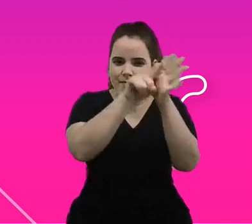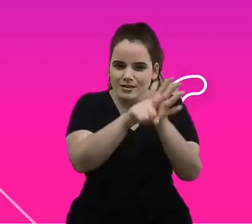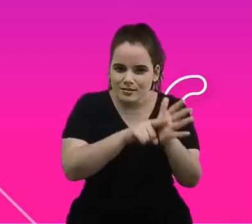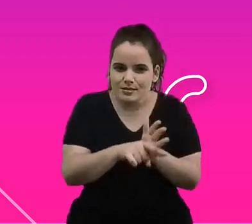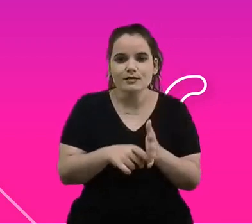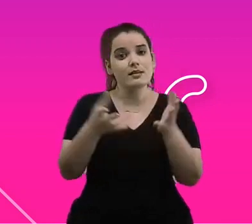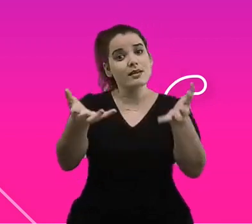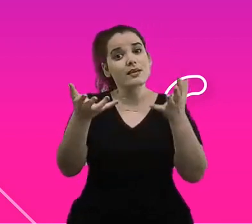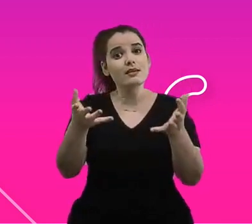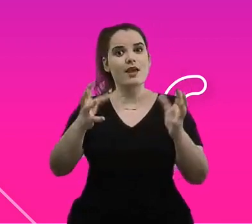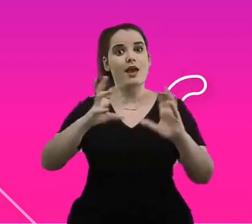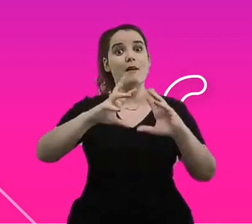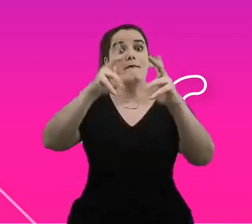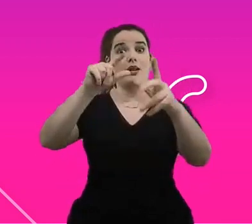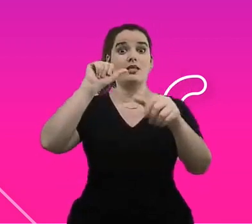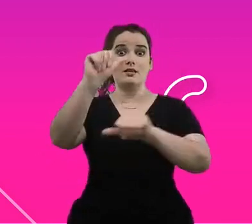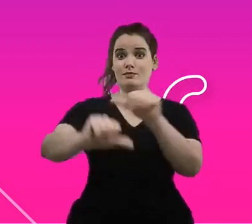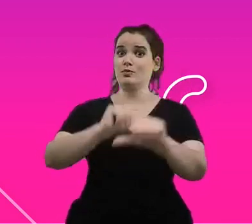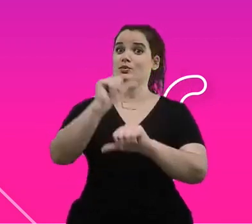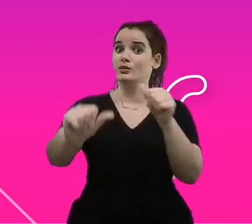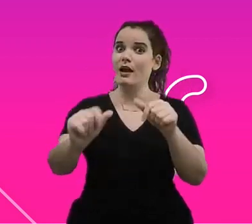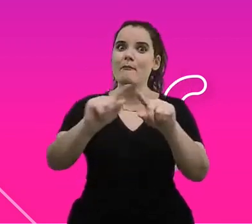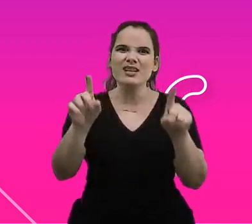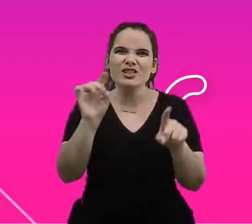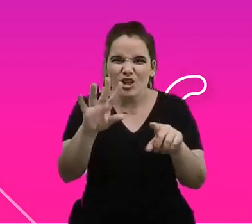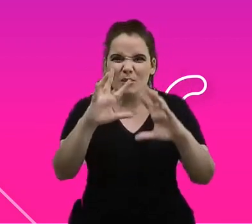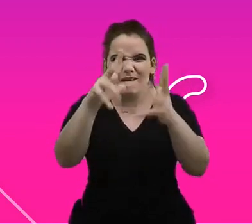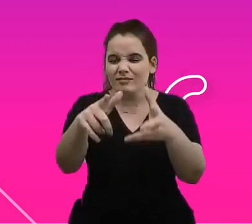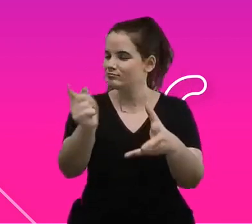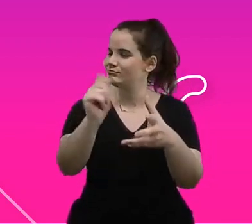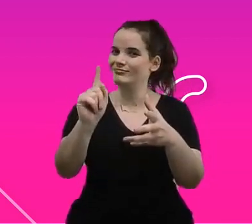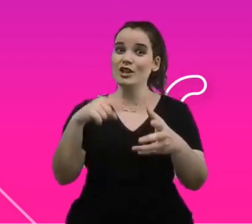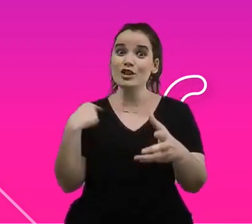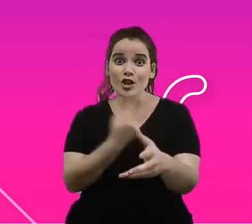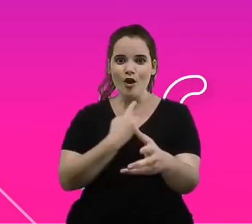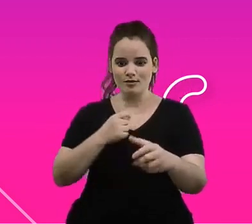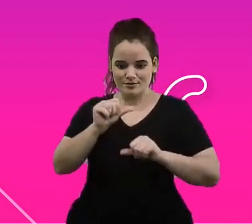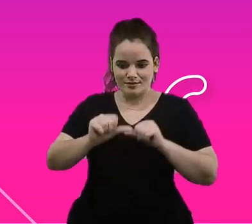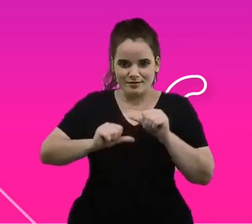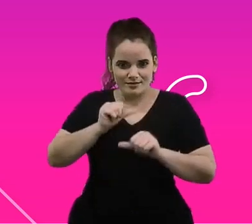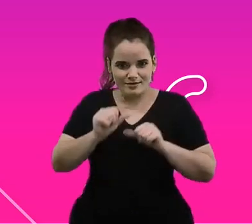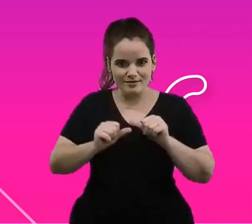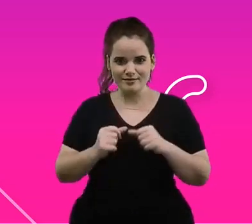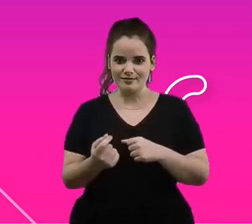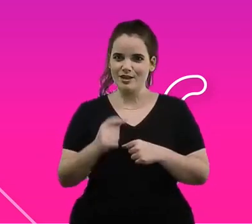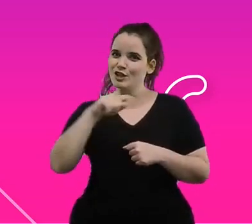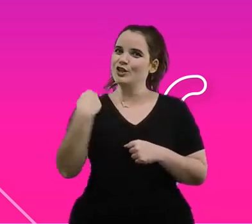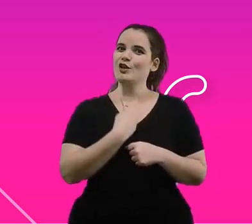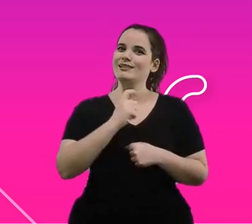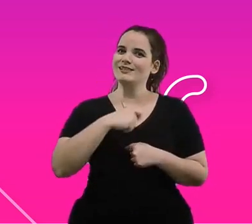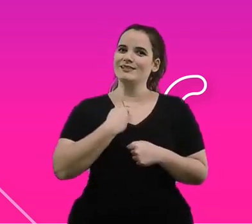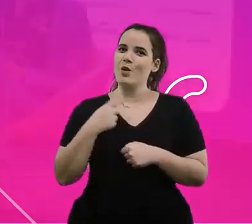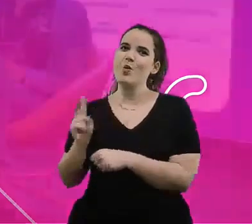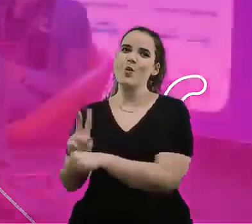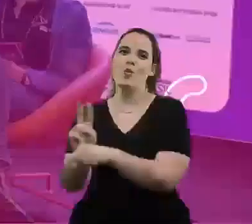outras plataformas, né, que cumprem um pouco desse papel, dessa lacuna, né, que a gente, enquanto secretaria, não